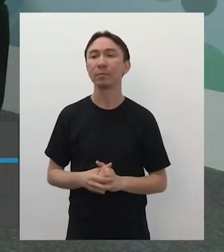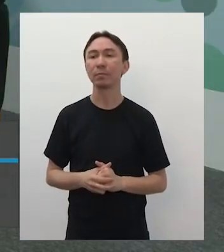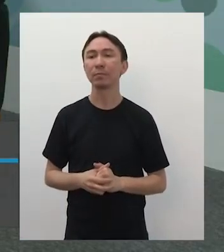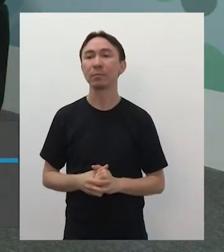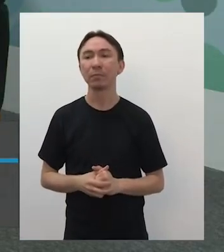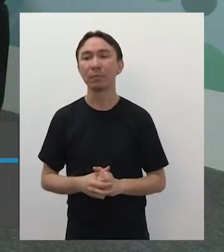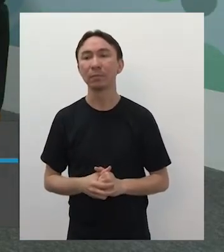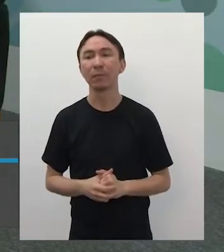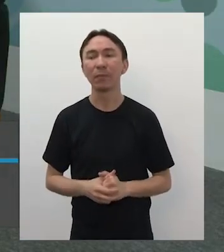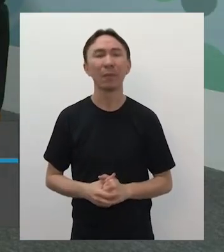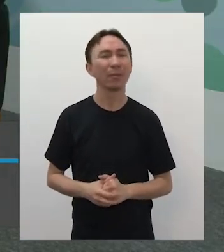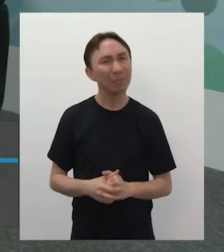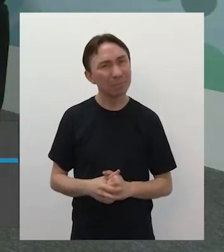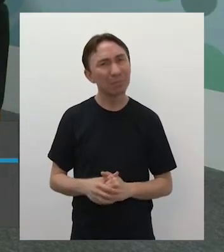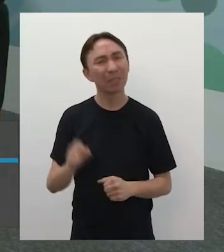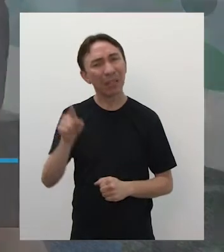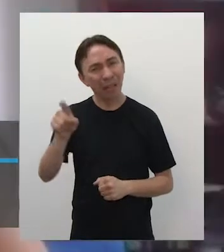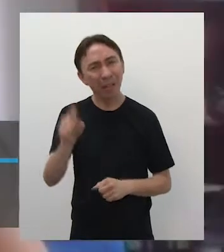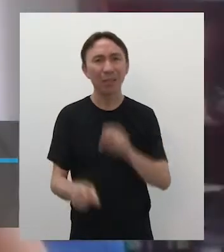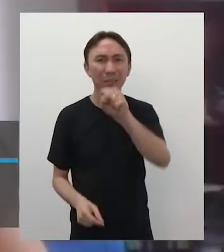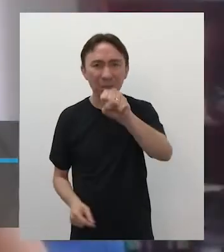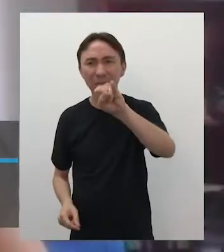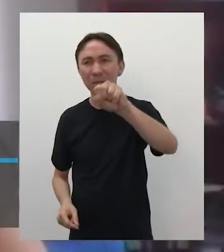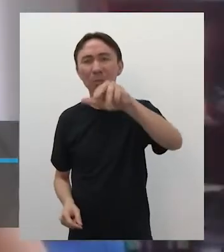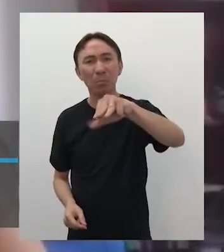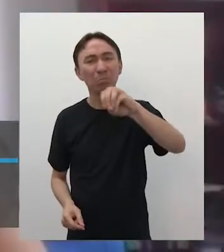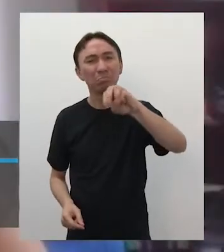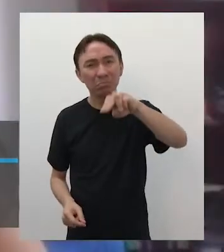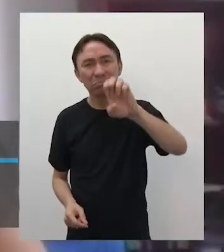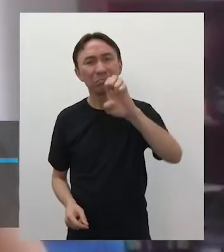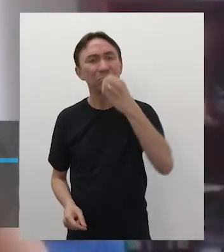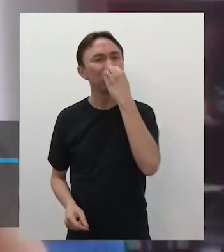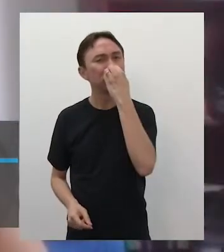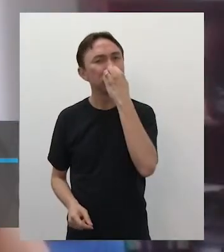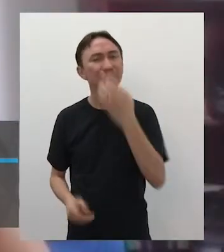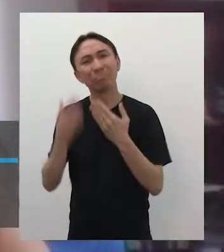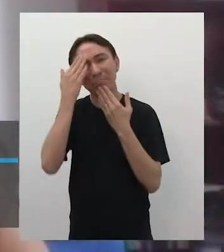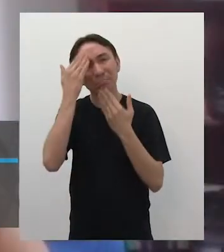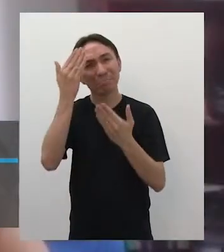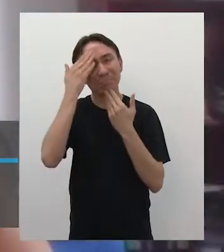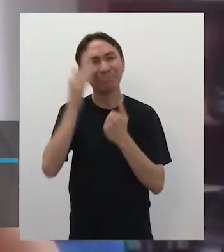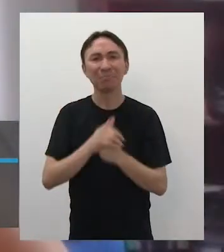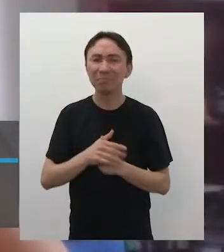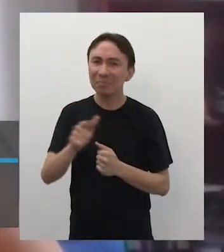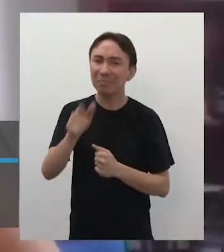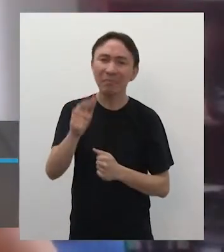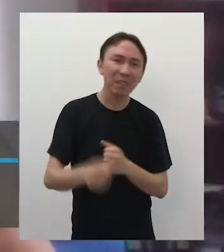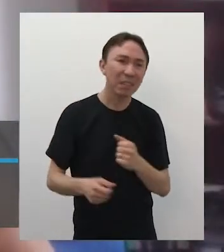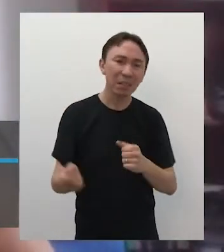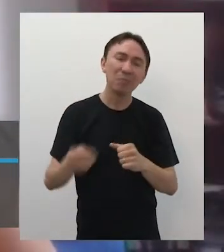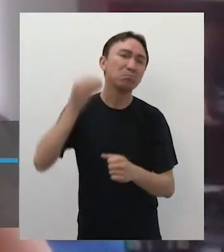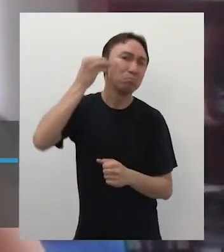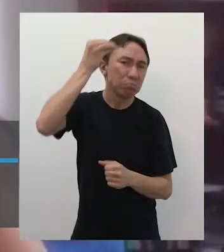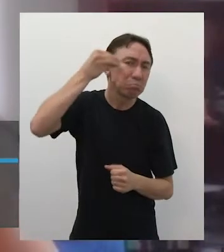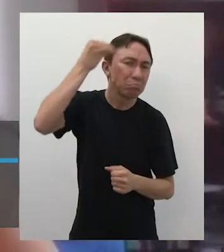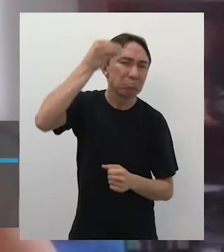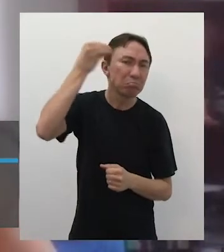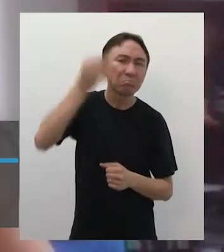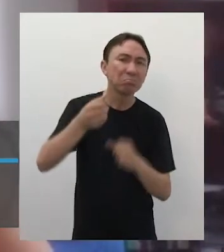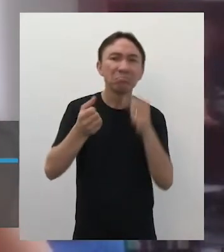elementos essenciais a uma boa autogestão. Você teria alguns para destacar para a